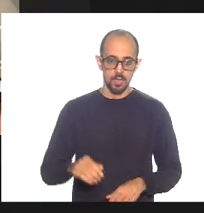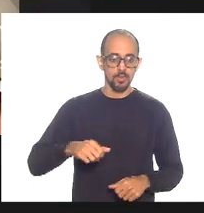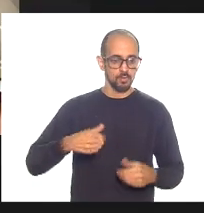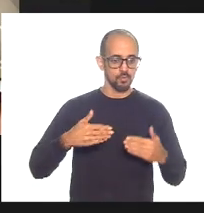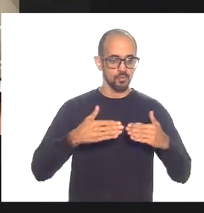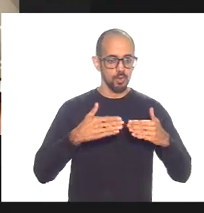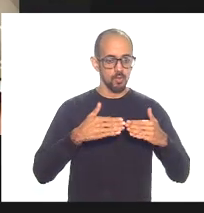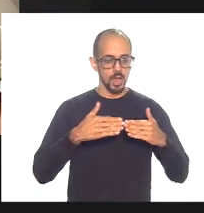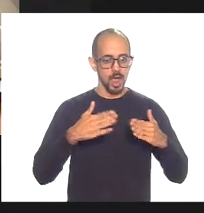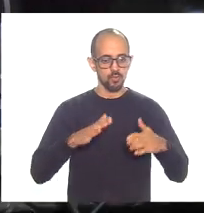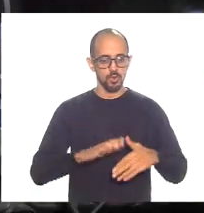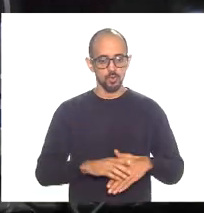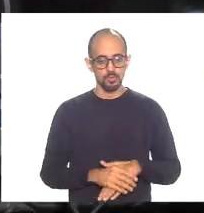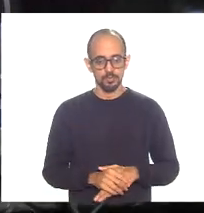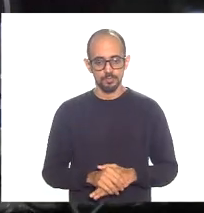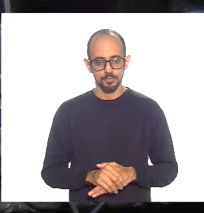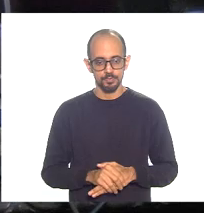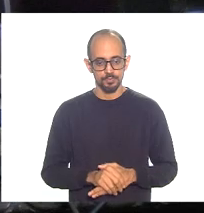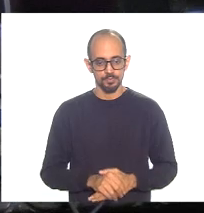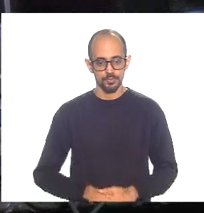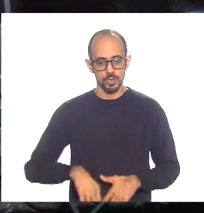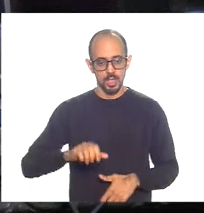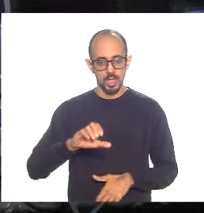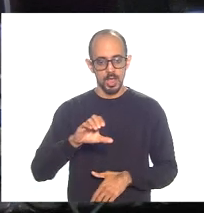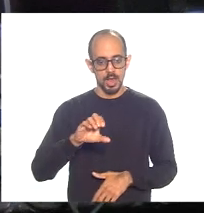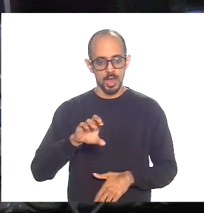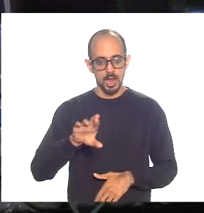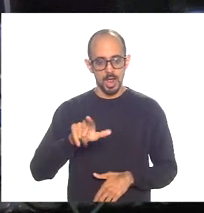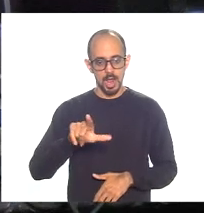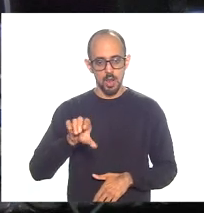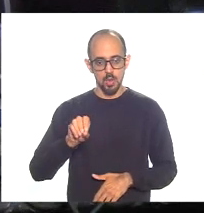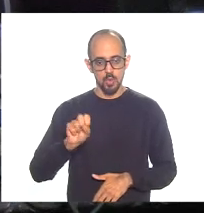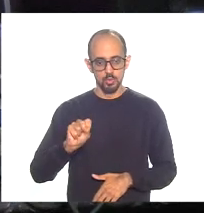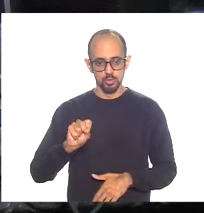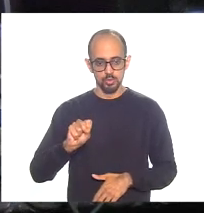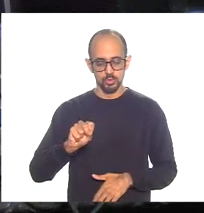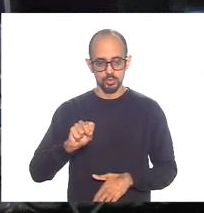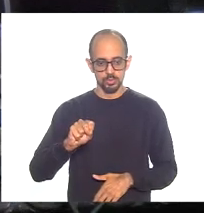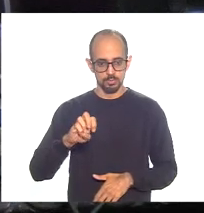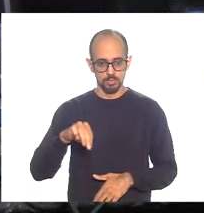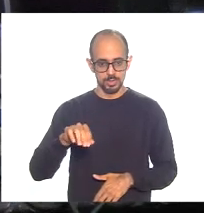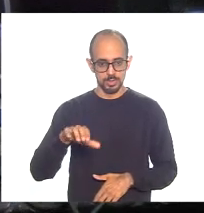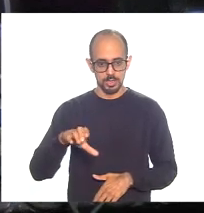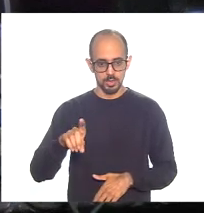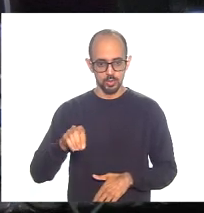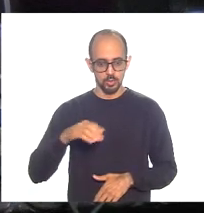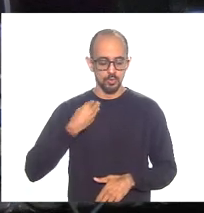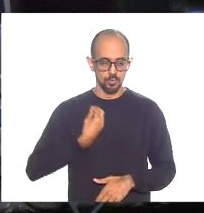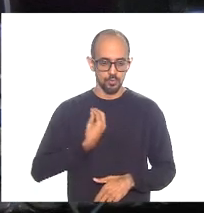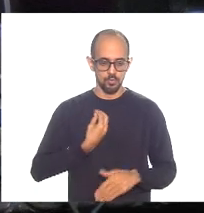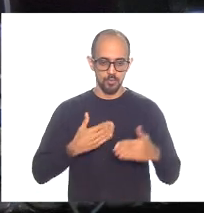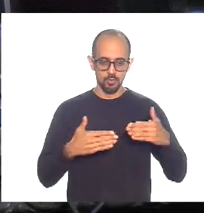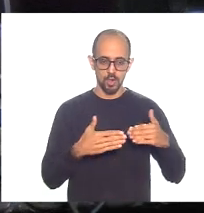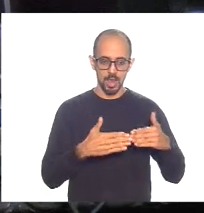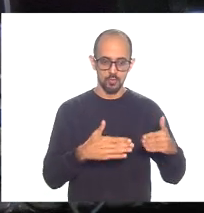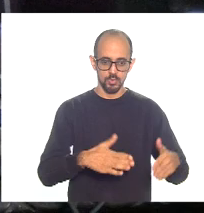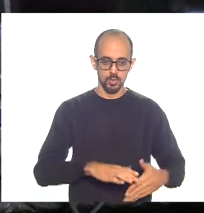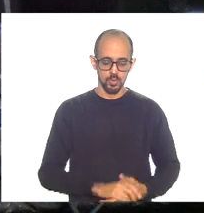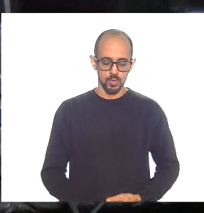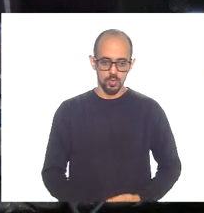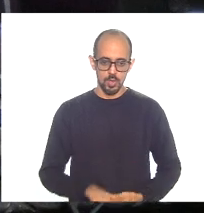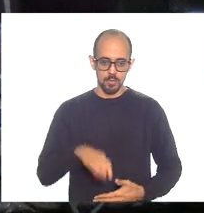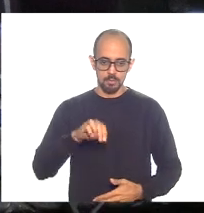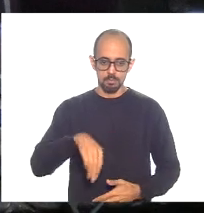Favorável no grupo. Deputado Carlos Macedo, aqui presente. Favorável. Deputado Carlos